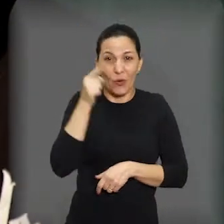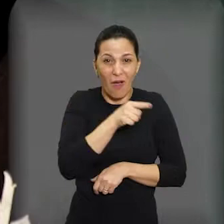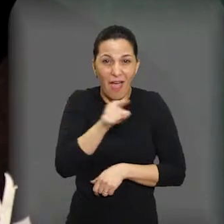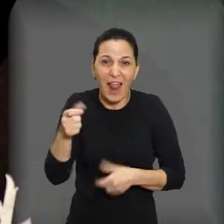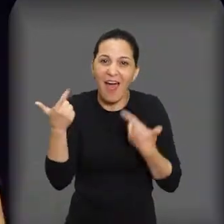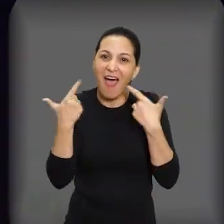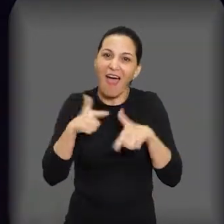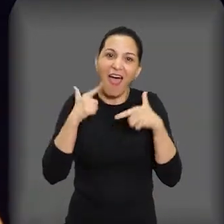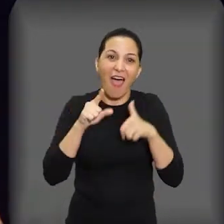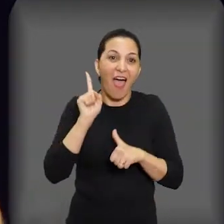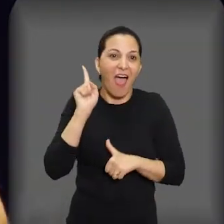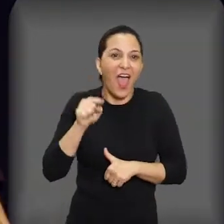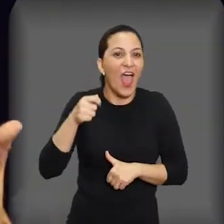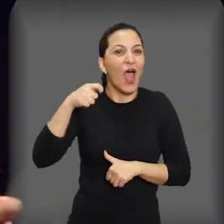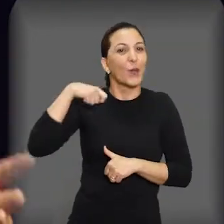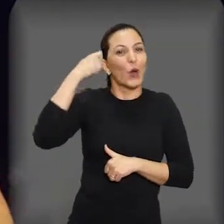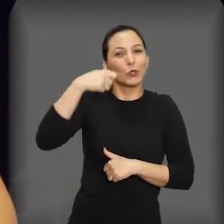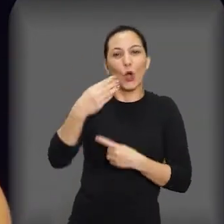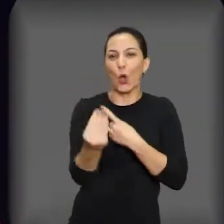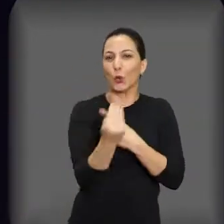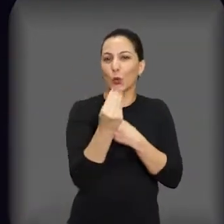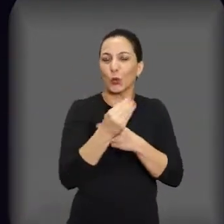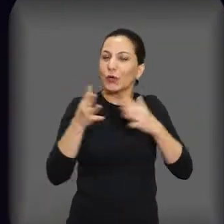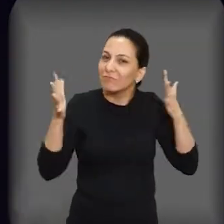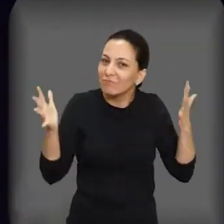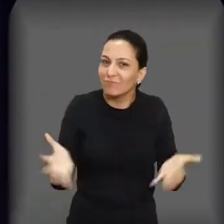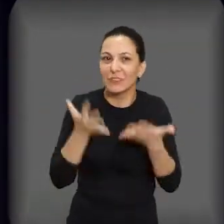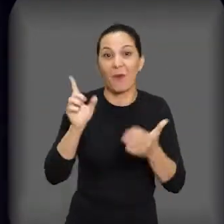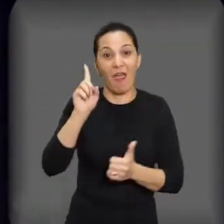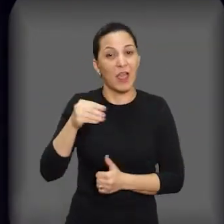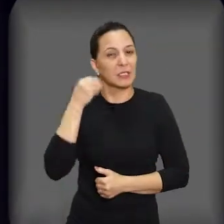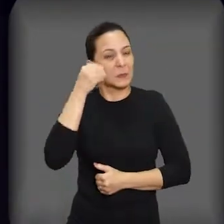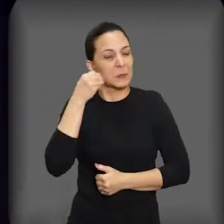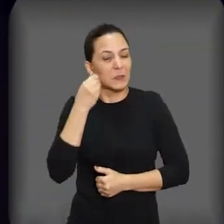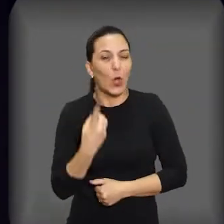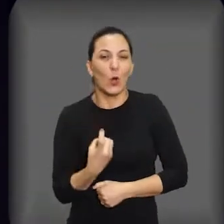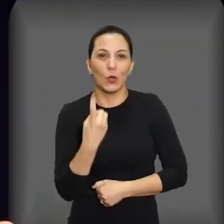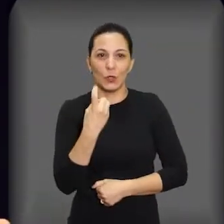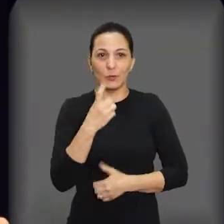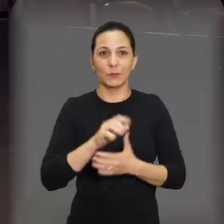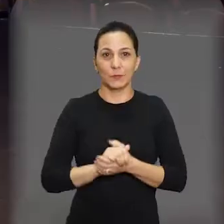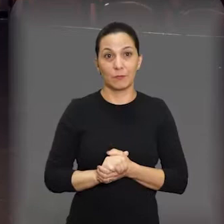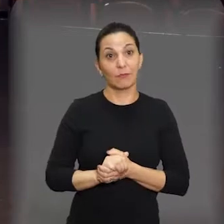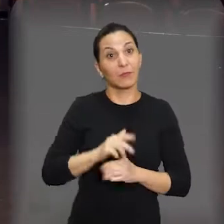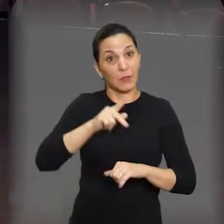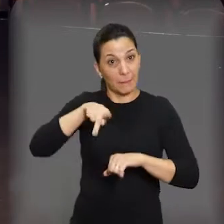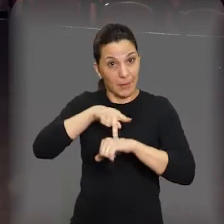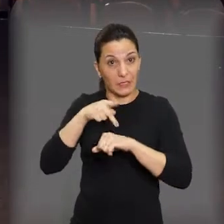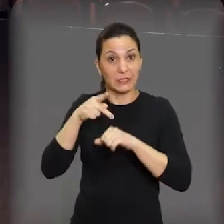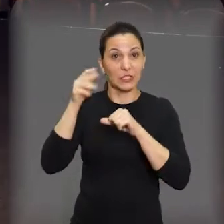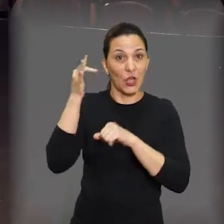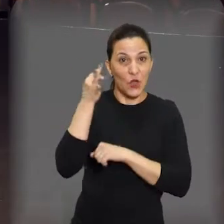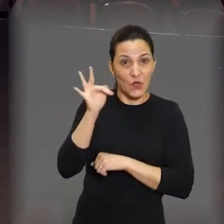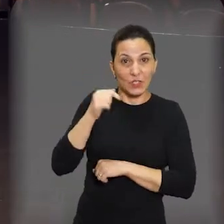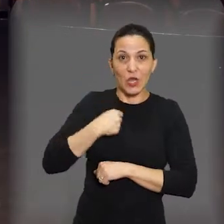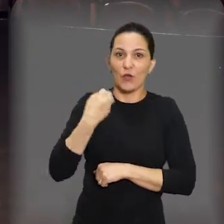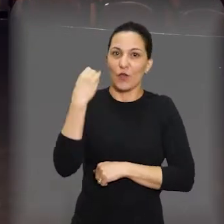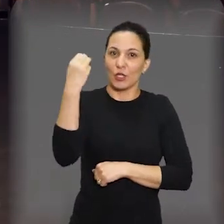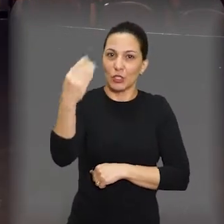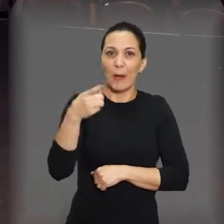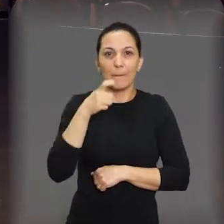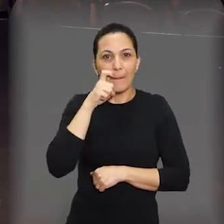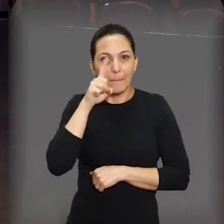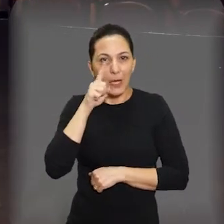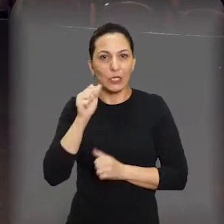prazerosa. O riso, ele alimenta o artista. É uma coisa que só quem está ali fazendo sabe. Eu tive na França, nesse meu tempo com os meus